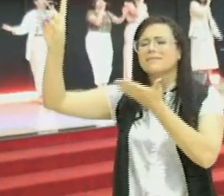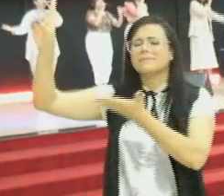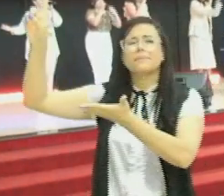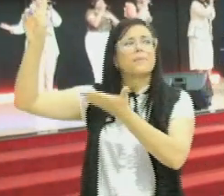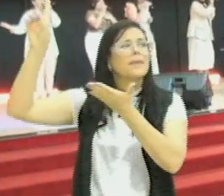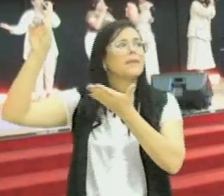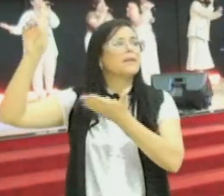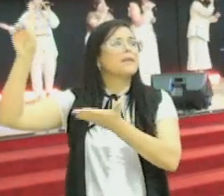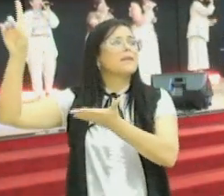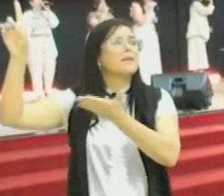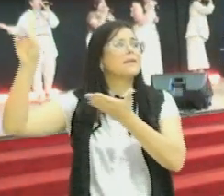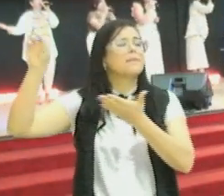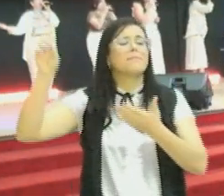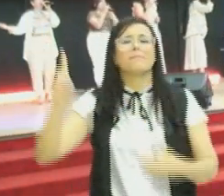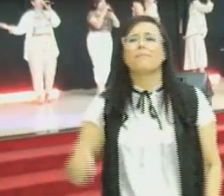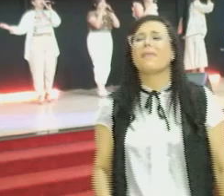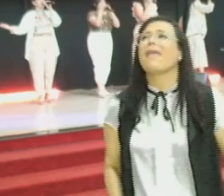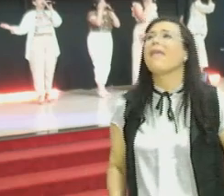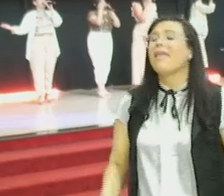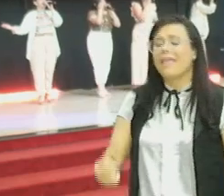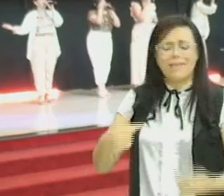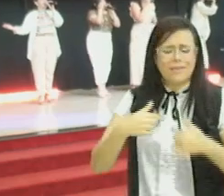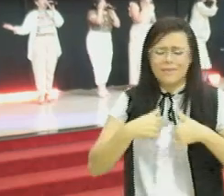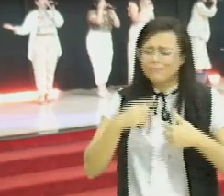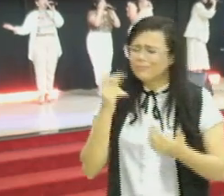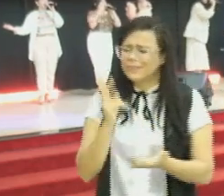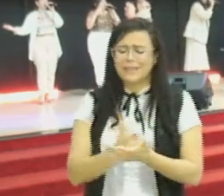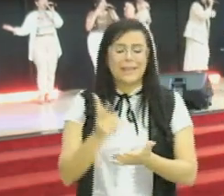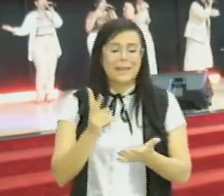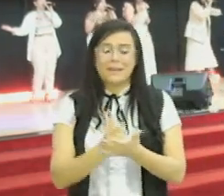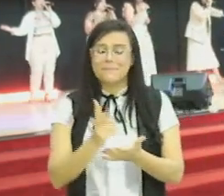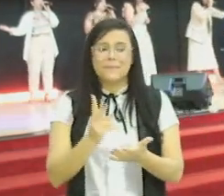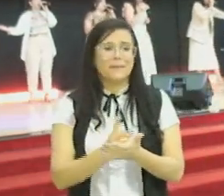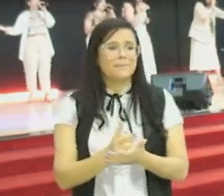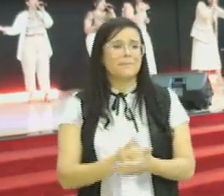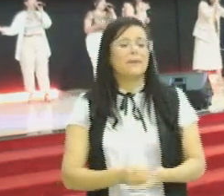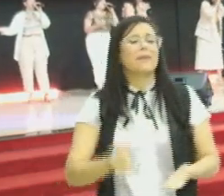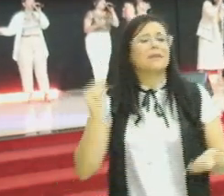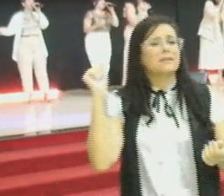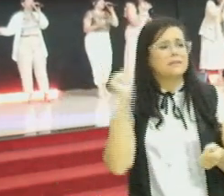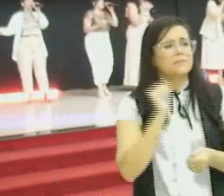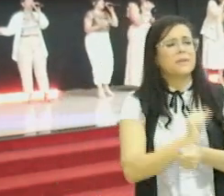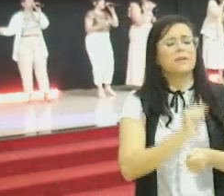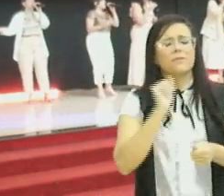és por quem a minha alma esperou,